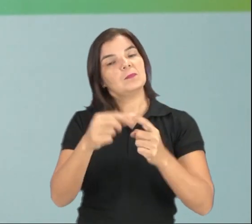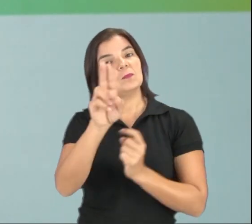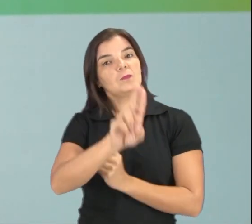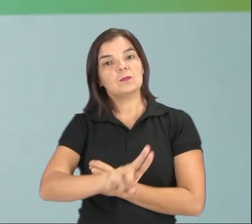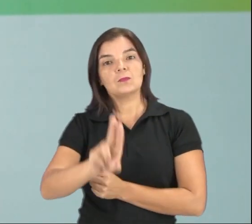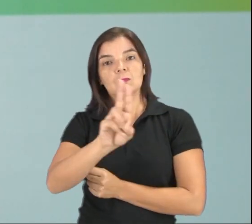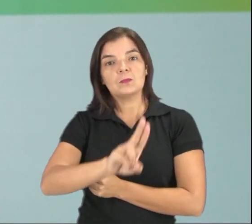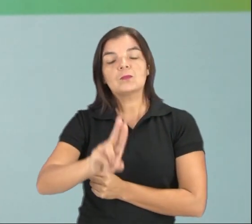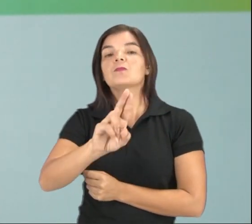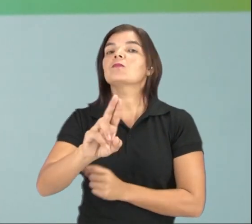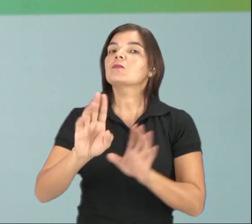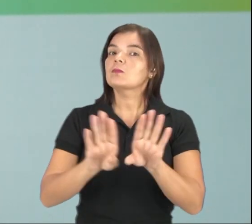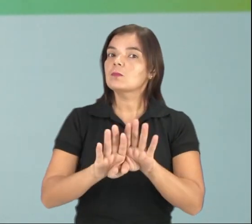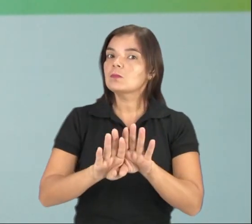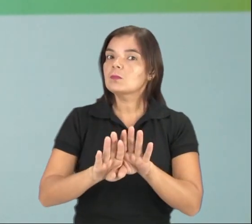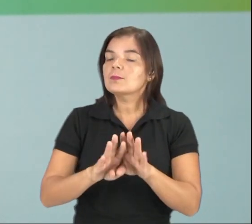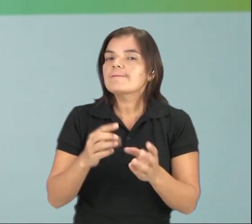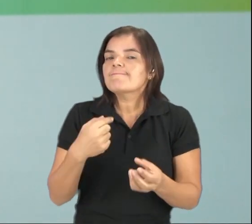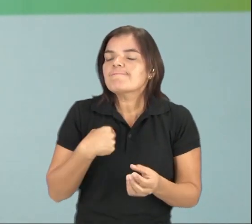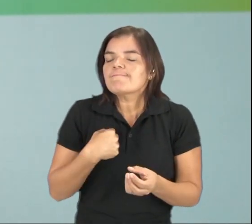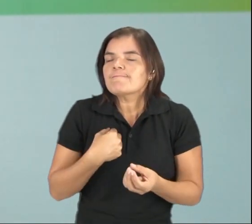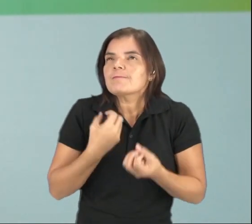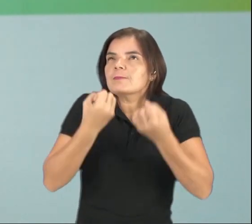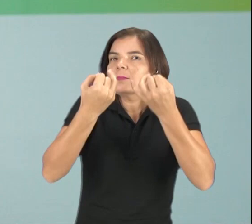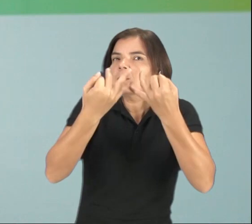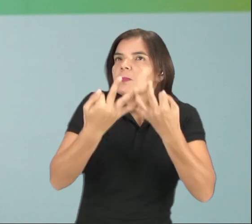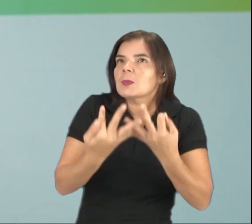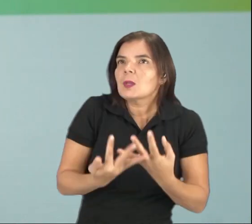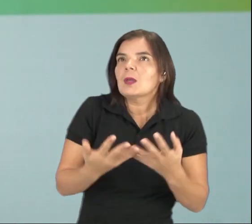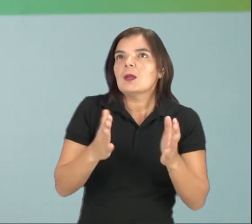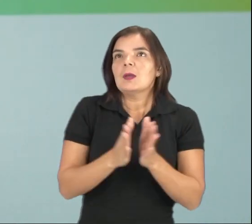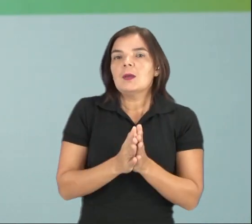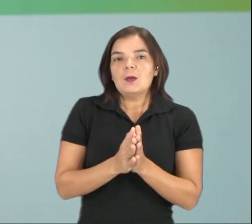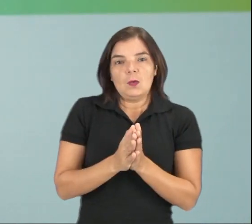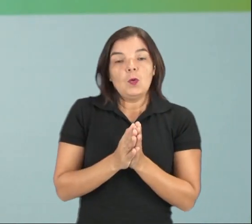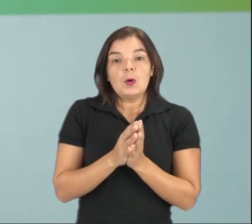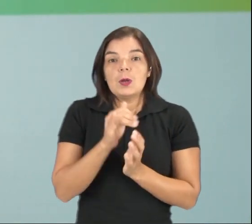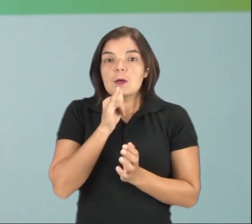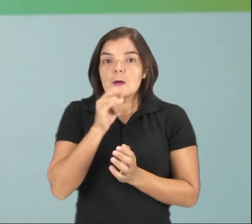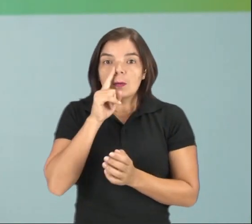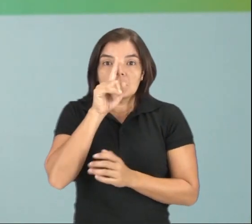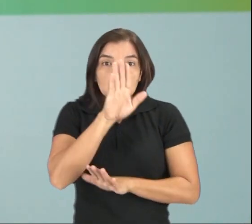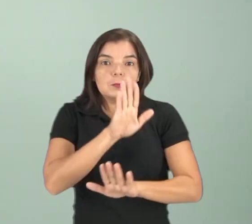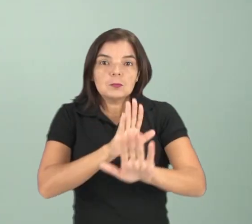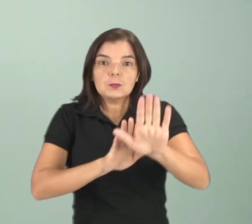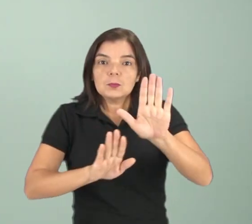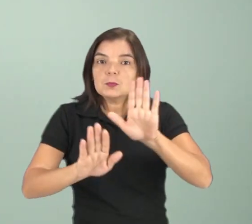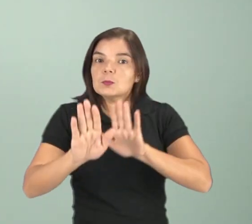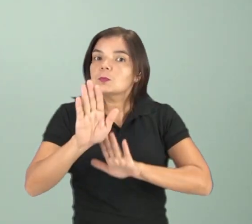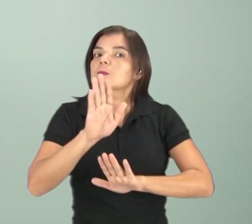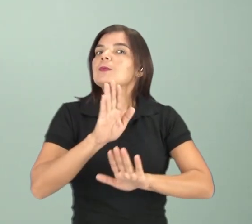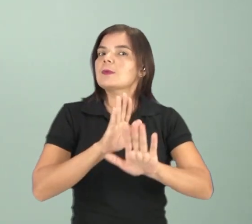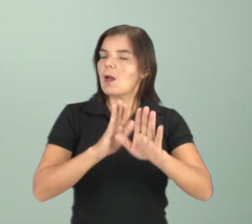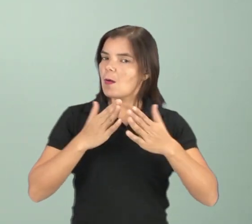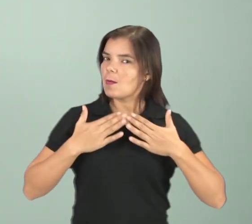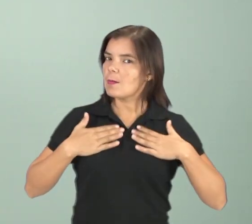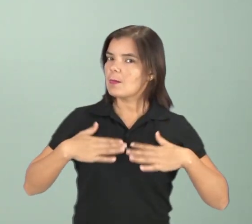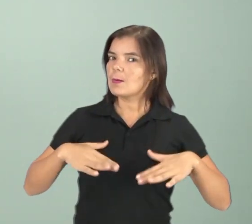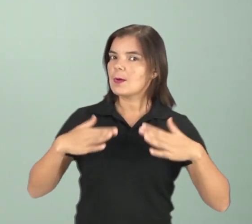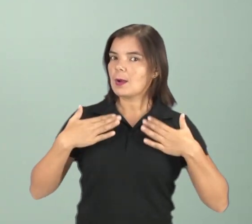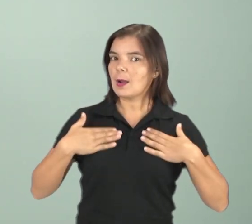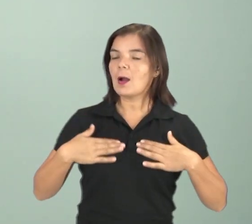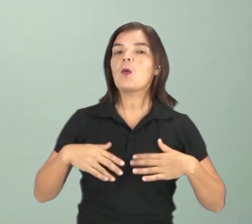nós utilizamos quando nós estamos querendo dizer que agimos de uma forma cuidadosa, com